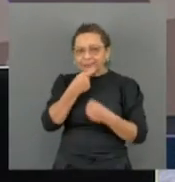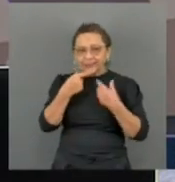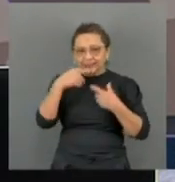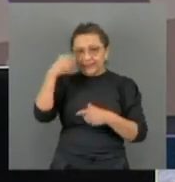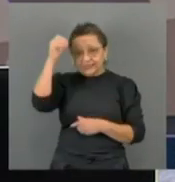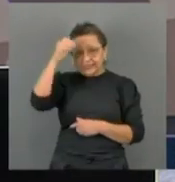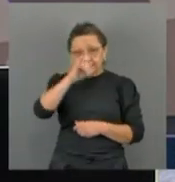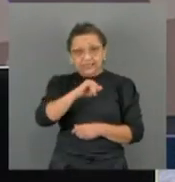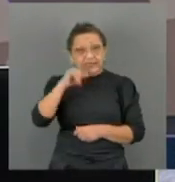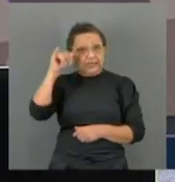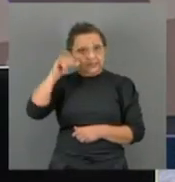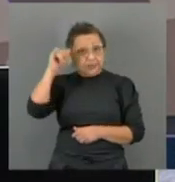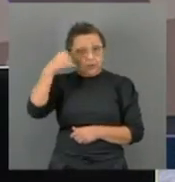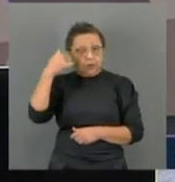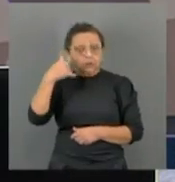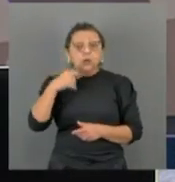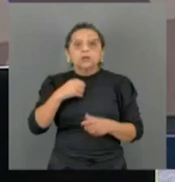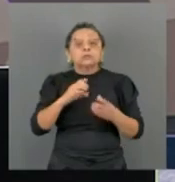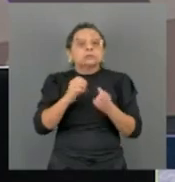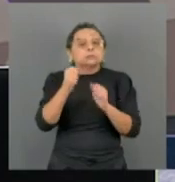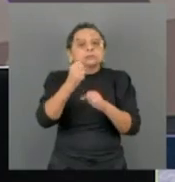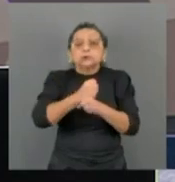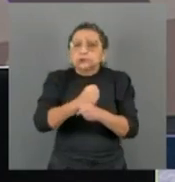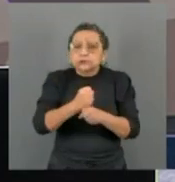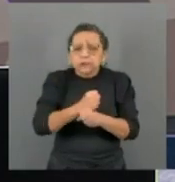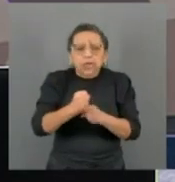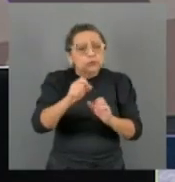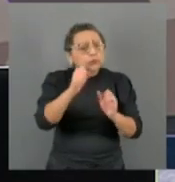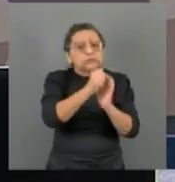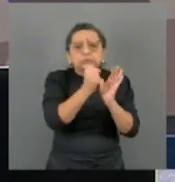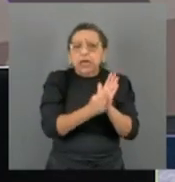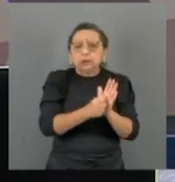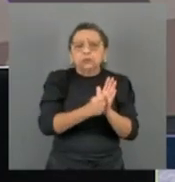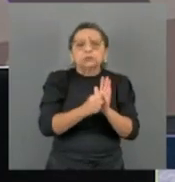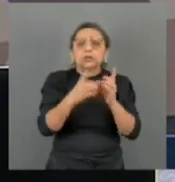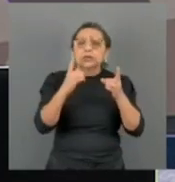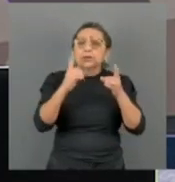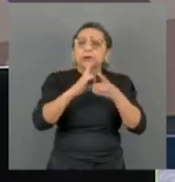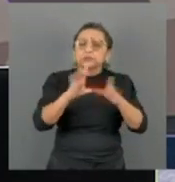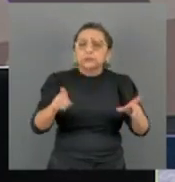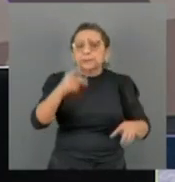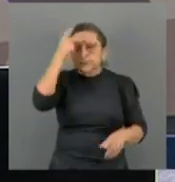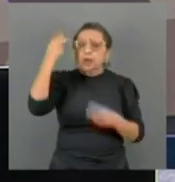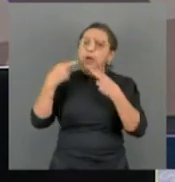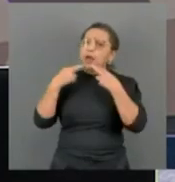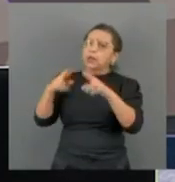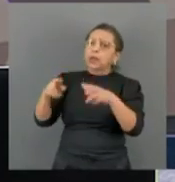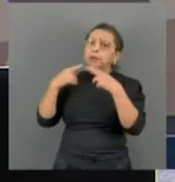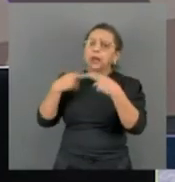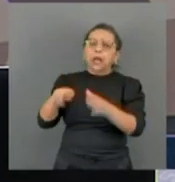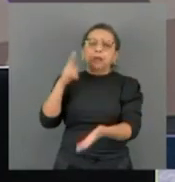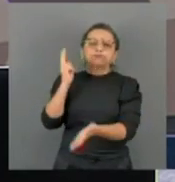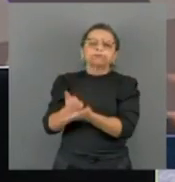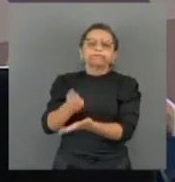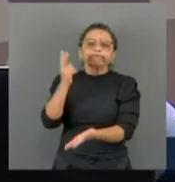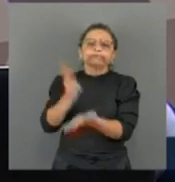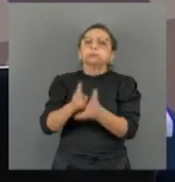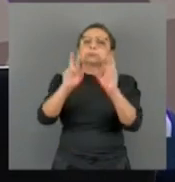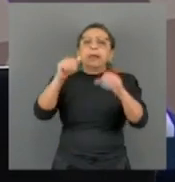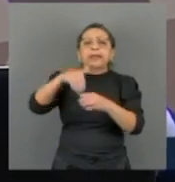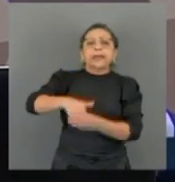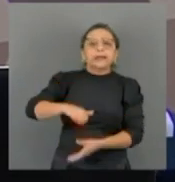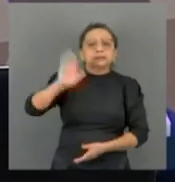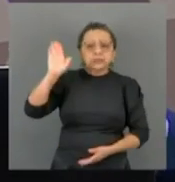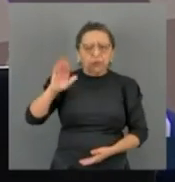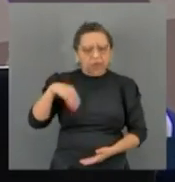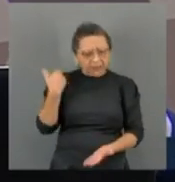séculos de democracia com pessoas reclamando sobre o processo das eleições. E ainda